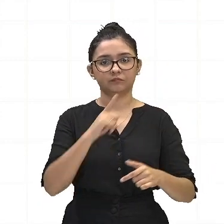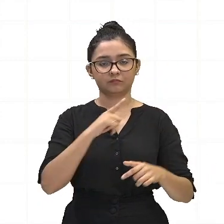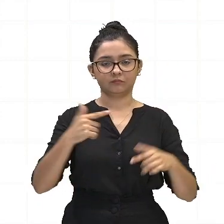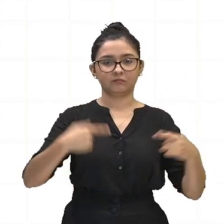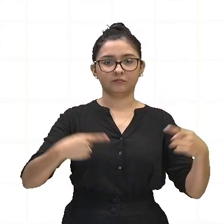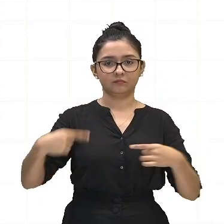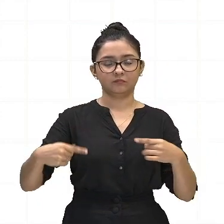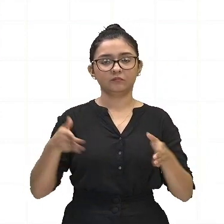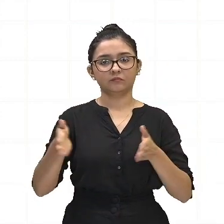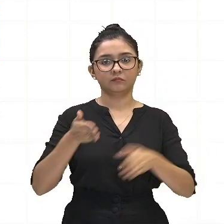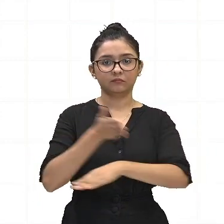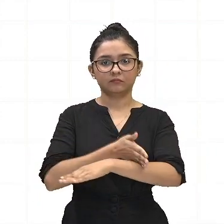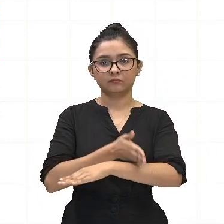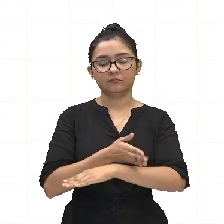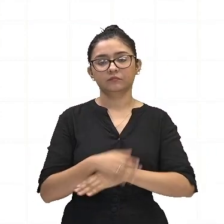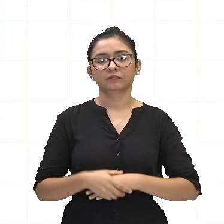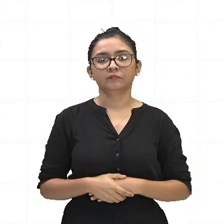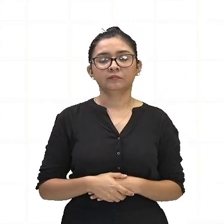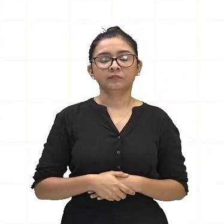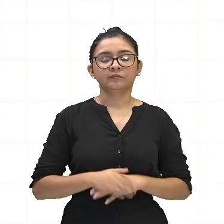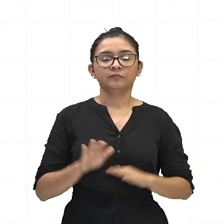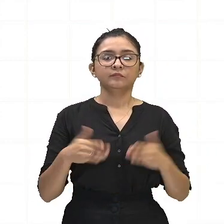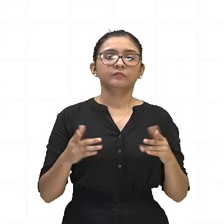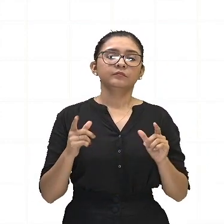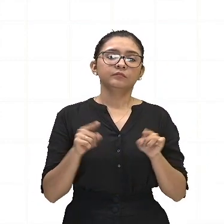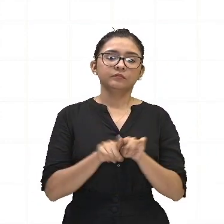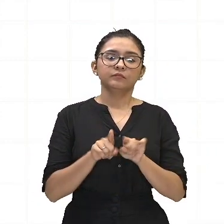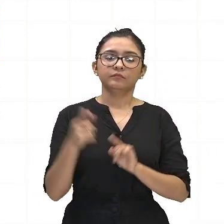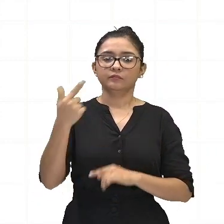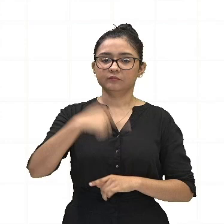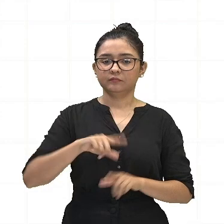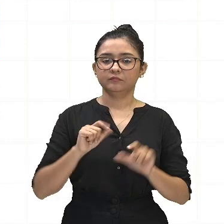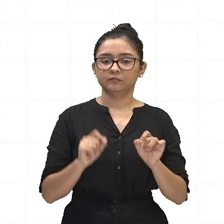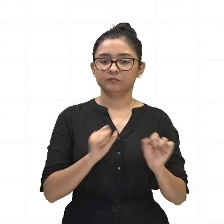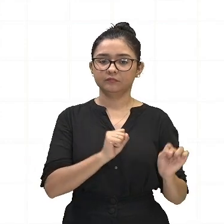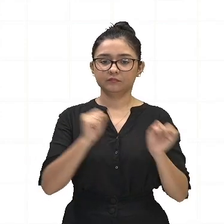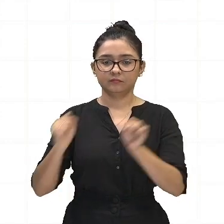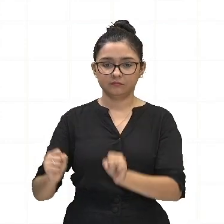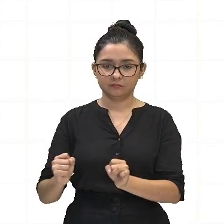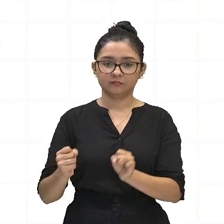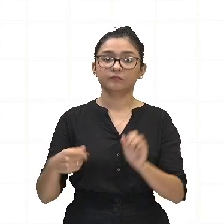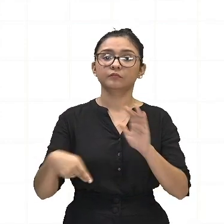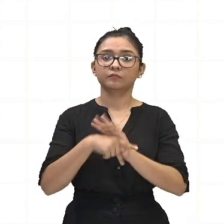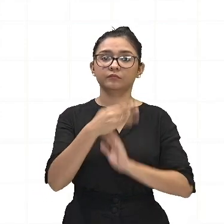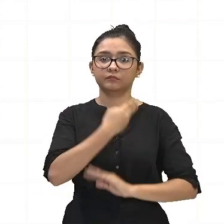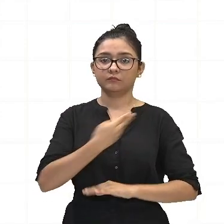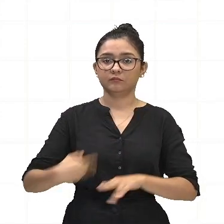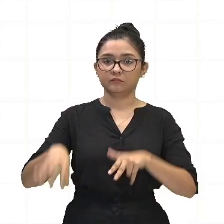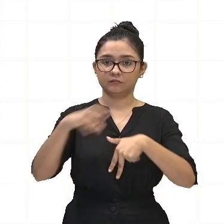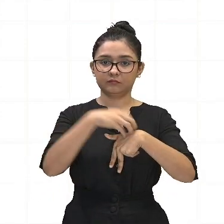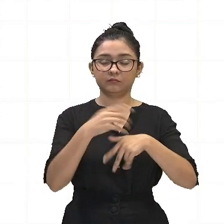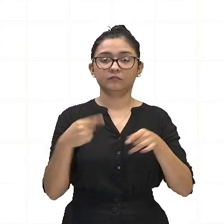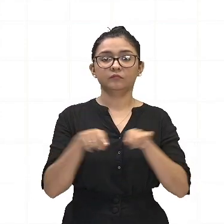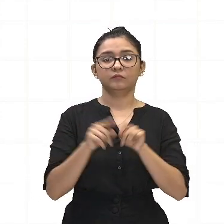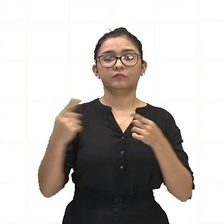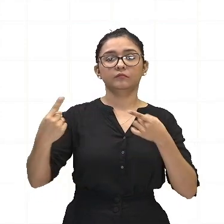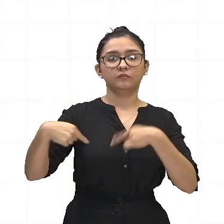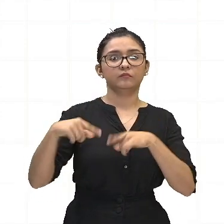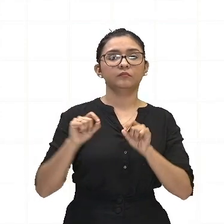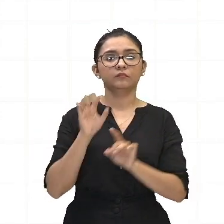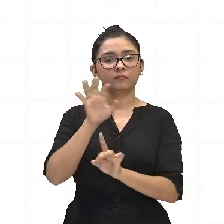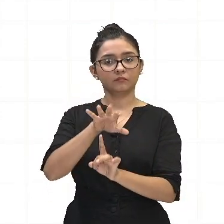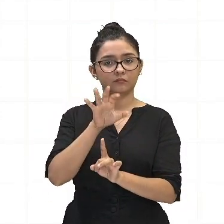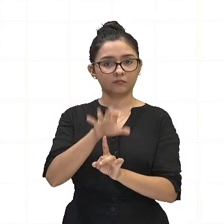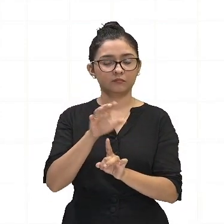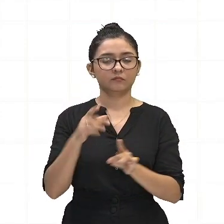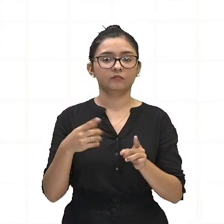durante a Idade Média. E o reforço da autoridade do monarca contra também a influência